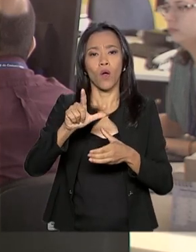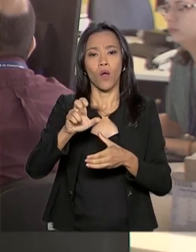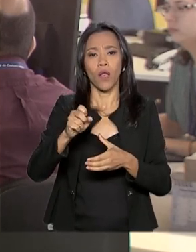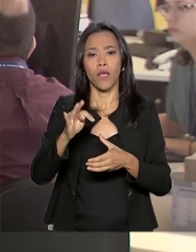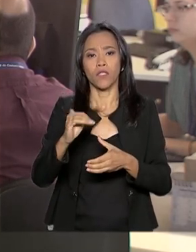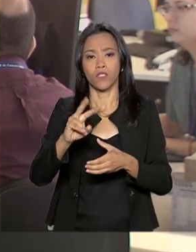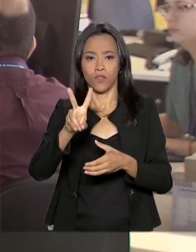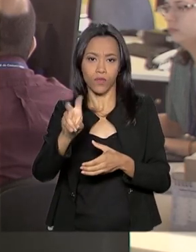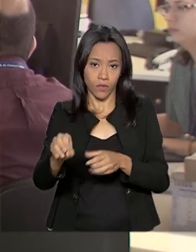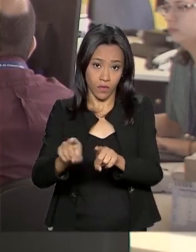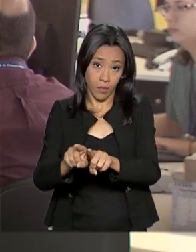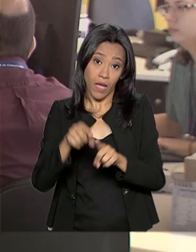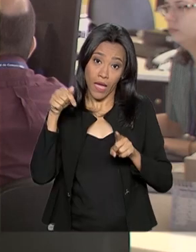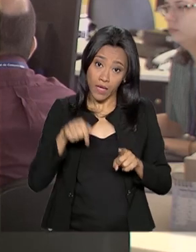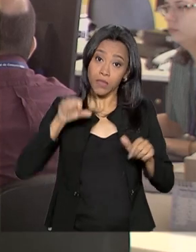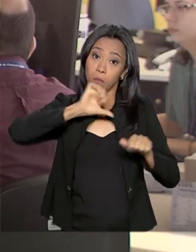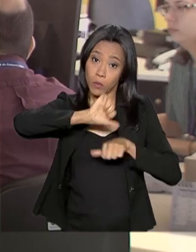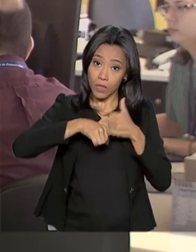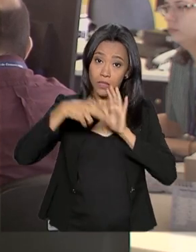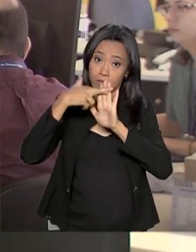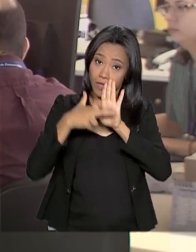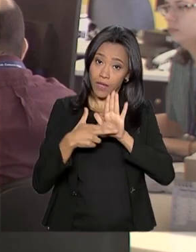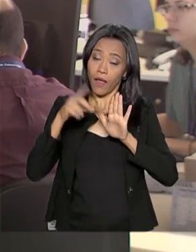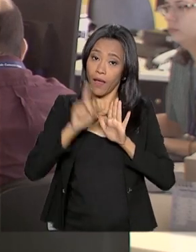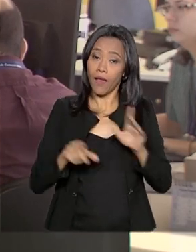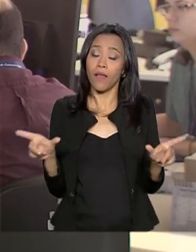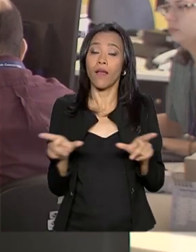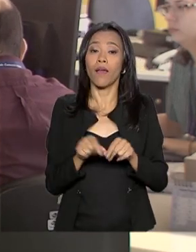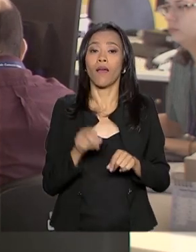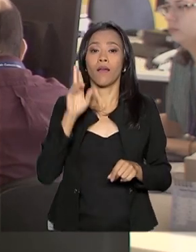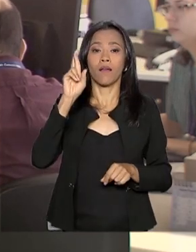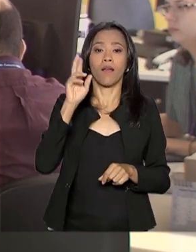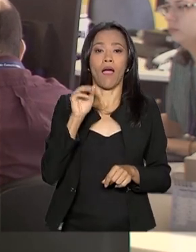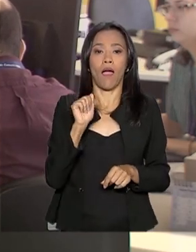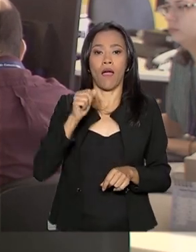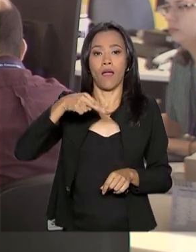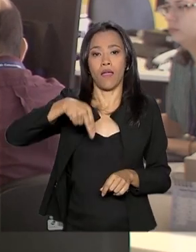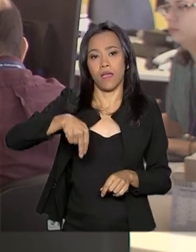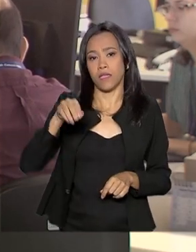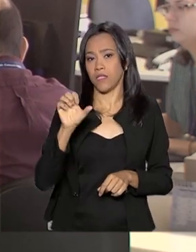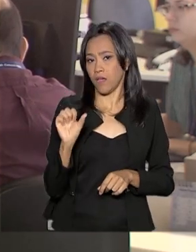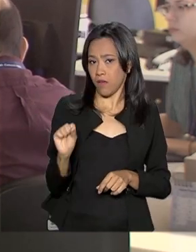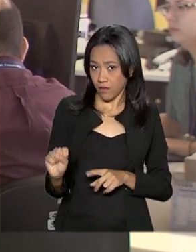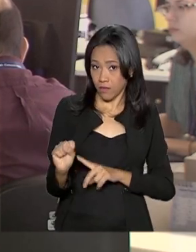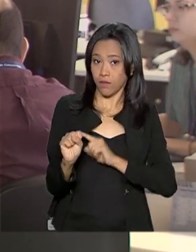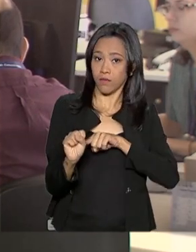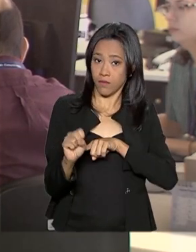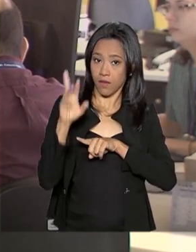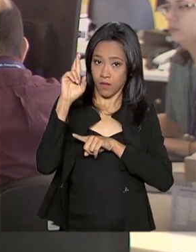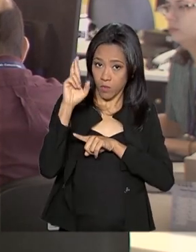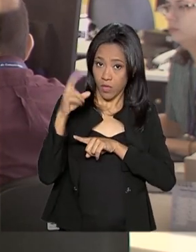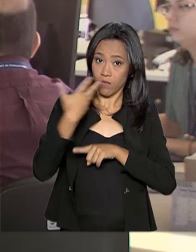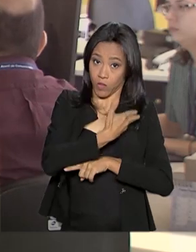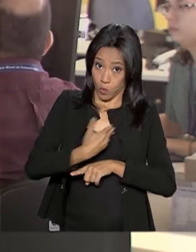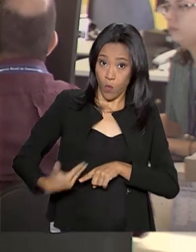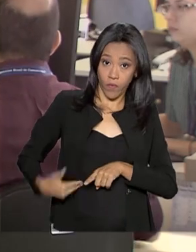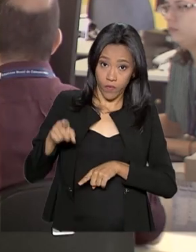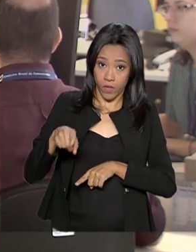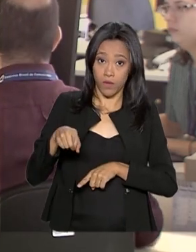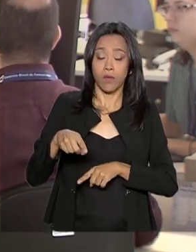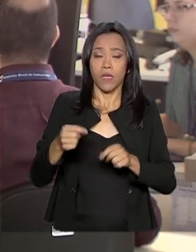do setor. Essa mudança é uma decisão da ANS, a Agência Nacional de Saúde Complementar, e amplia a